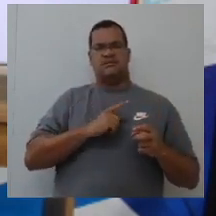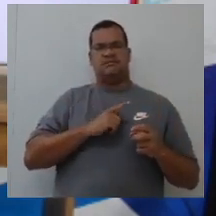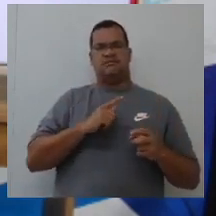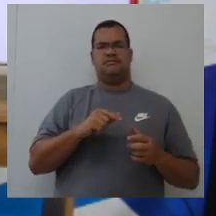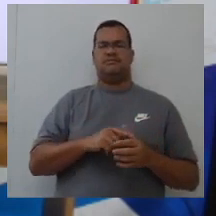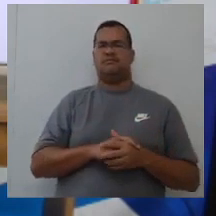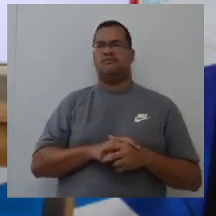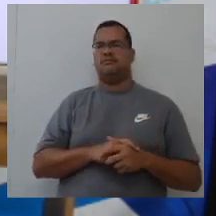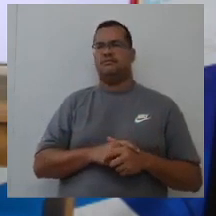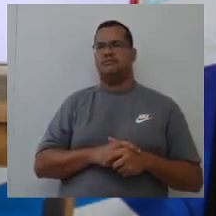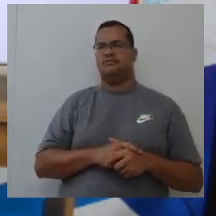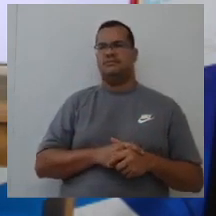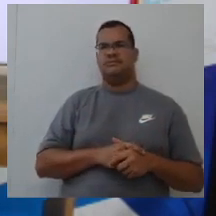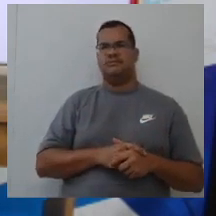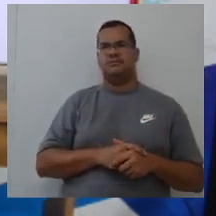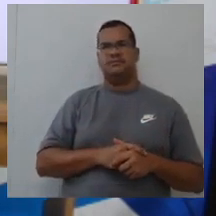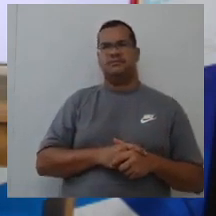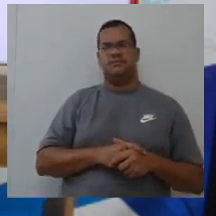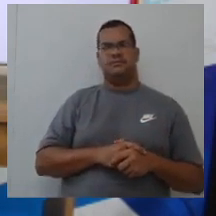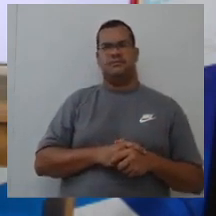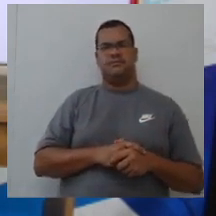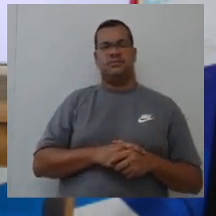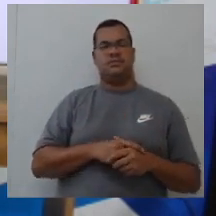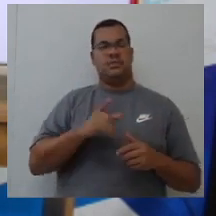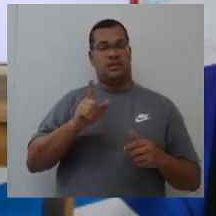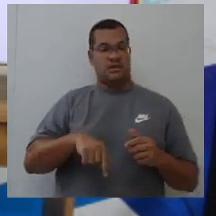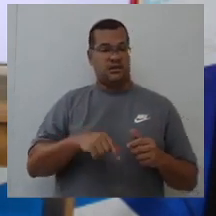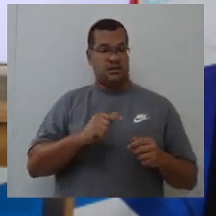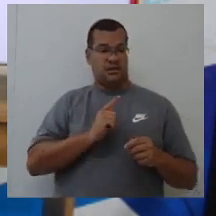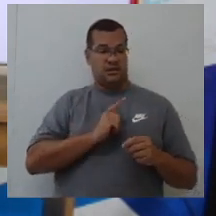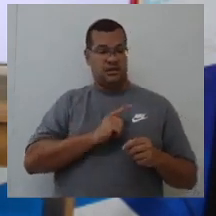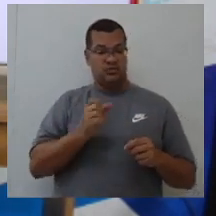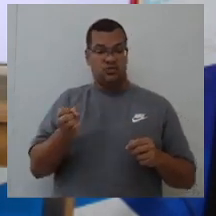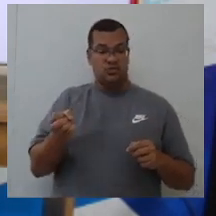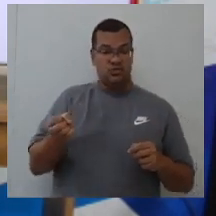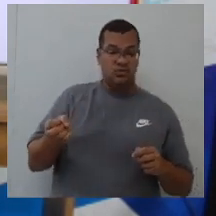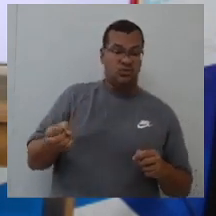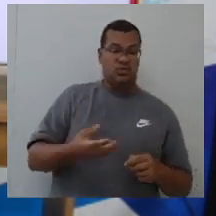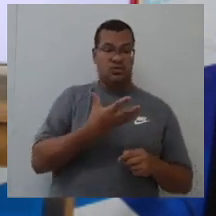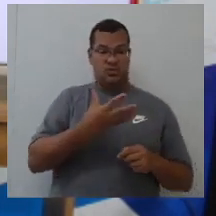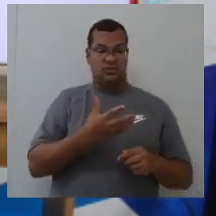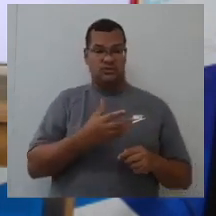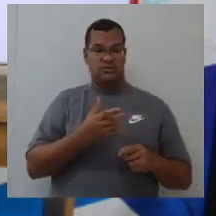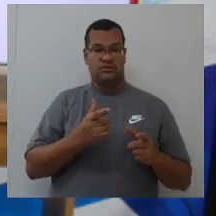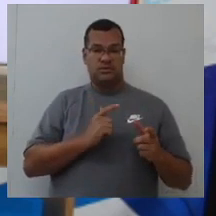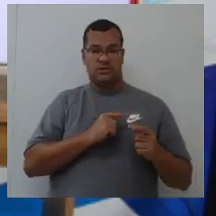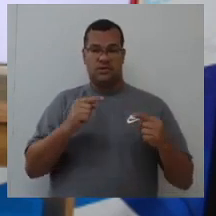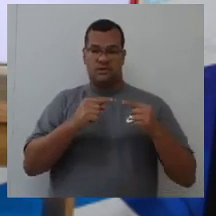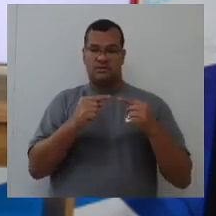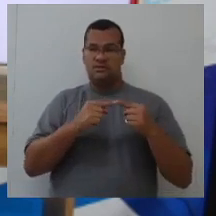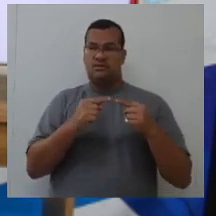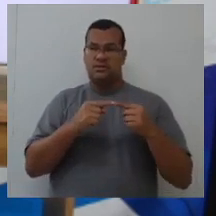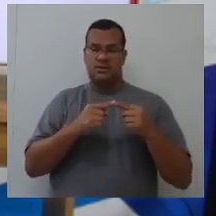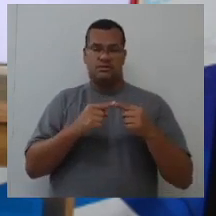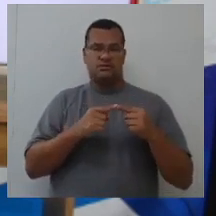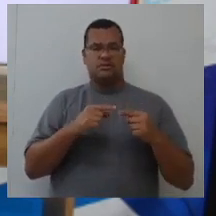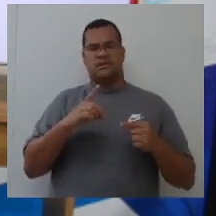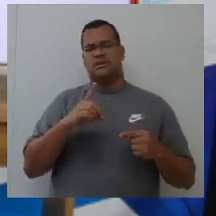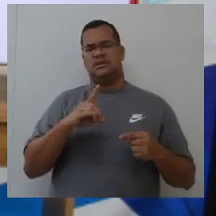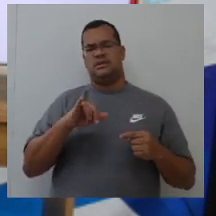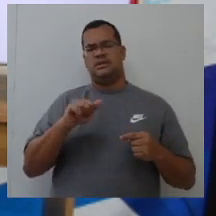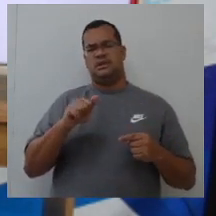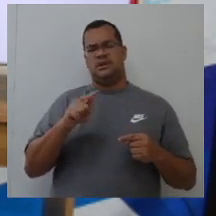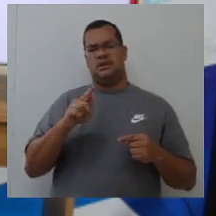ó, em que a duplicação do novo quadrado tem a ver justamente com a diagonal